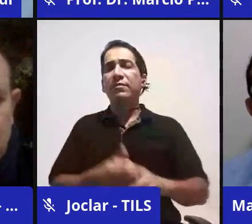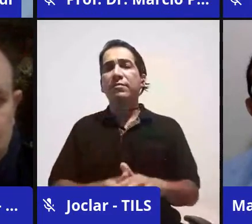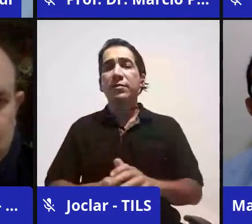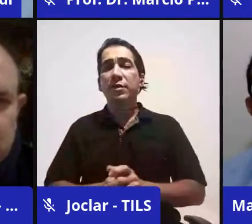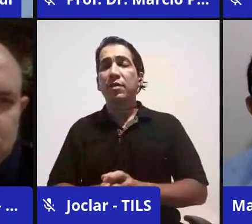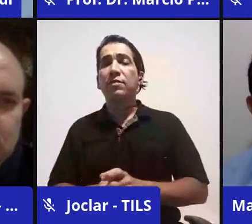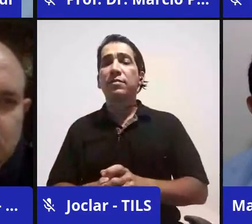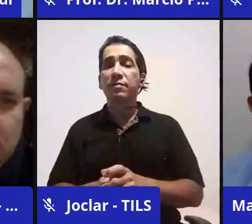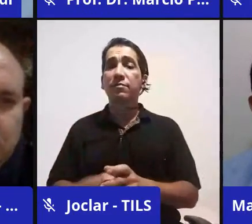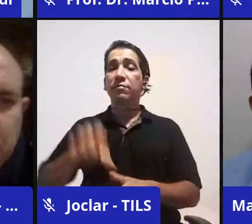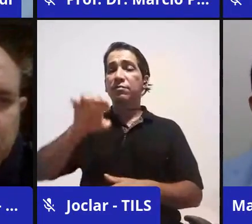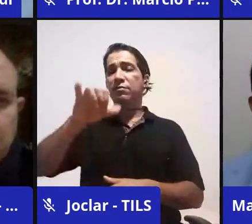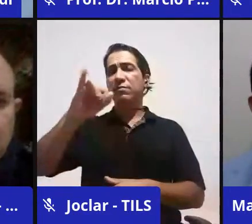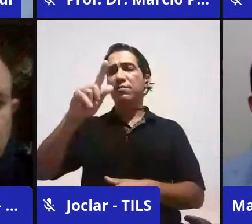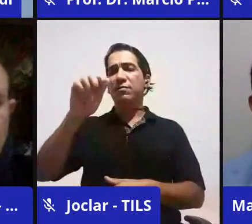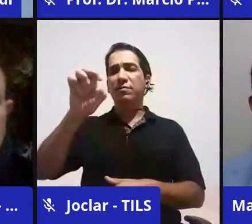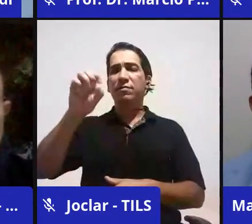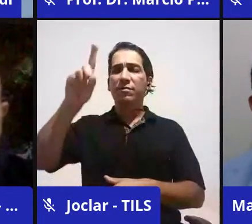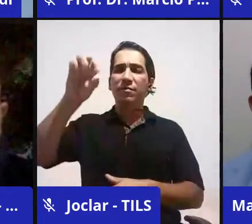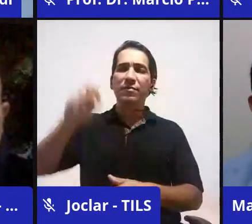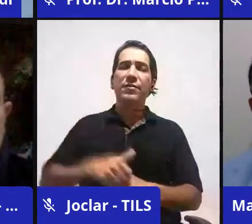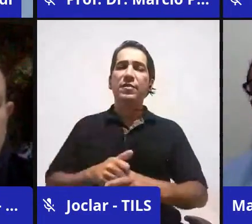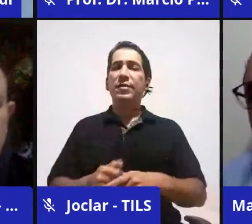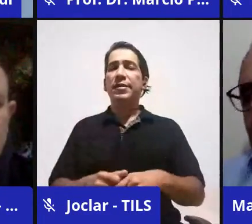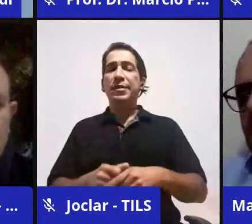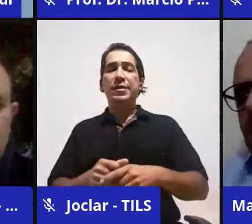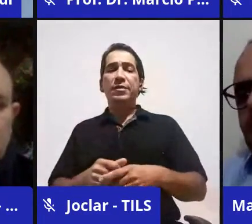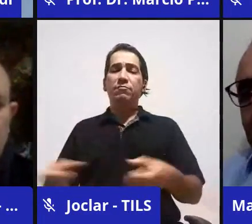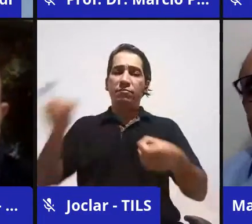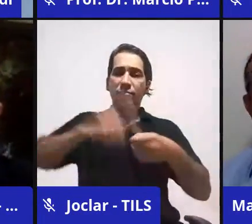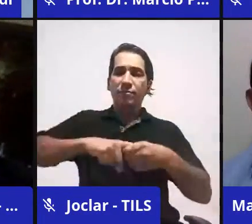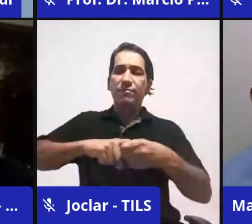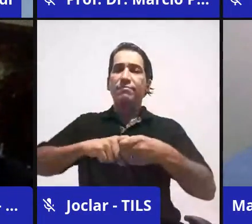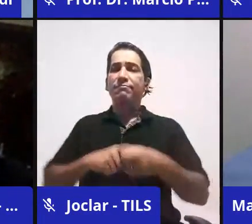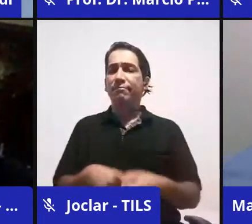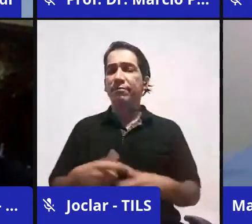é feita as parcerias para a realização deste evento.